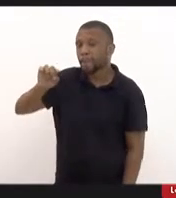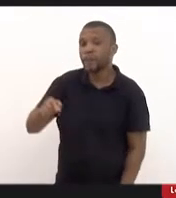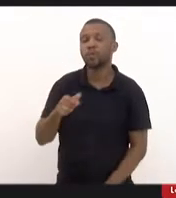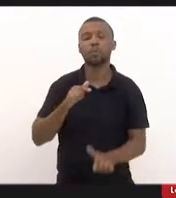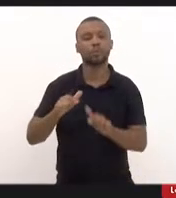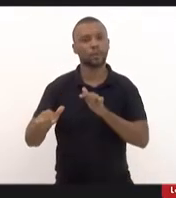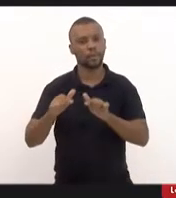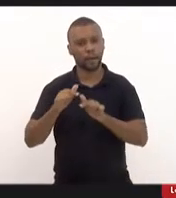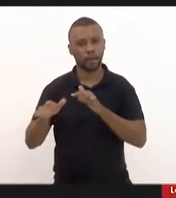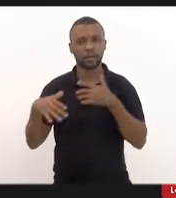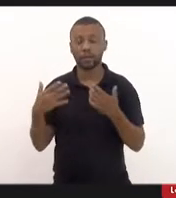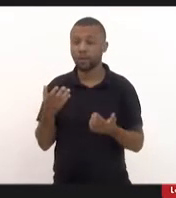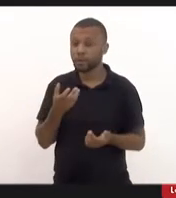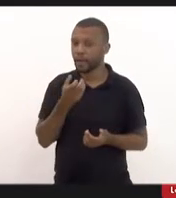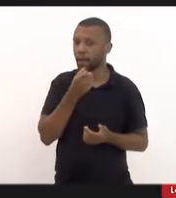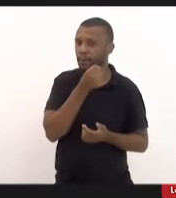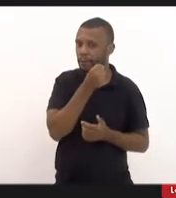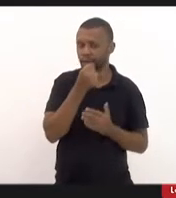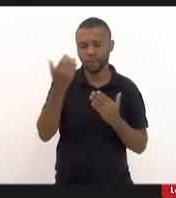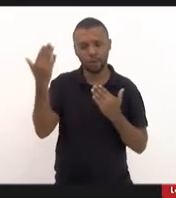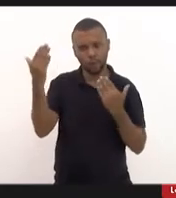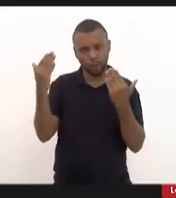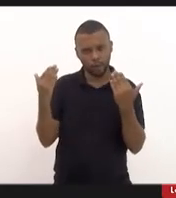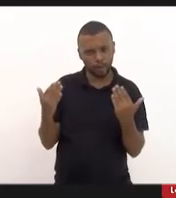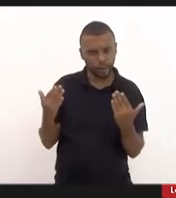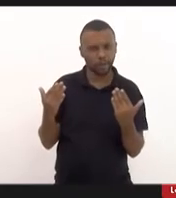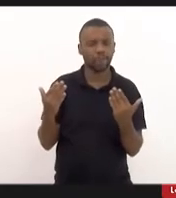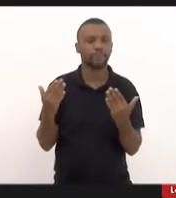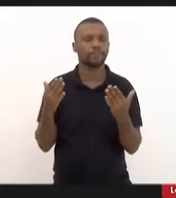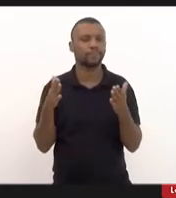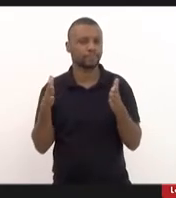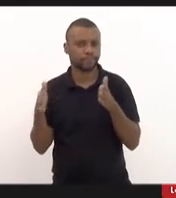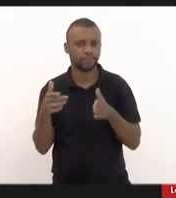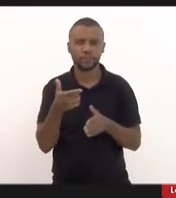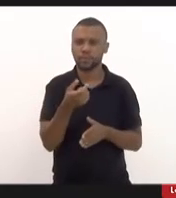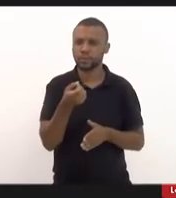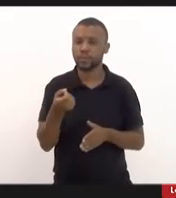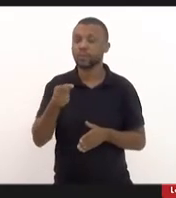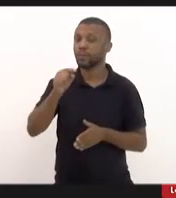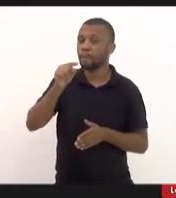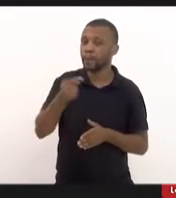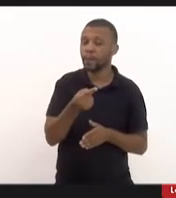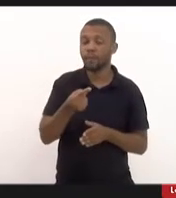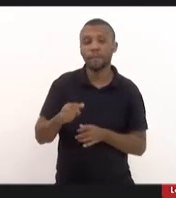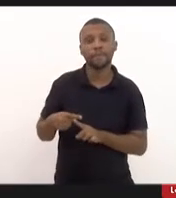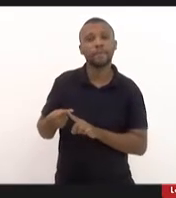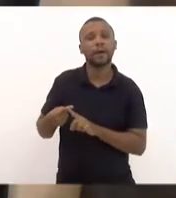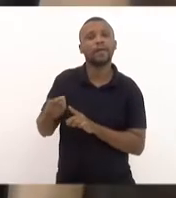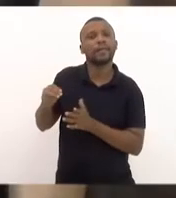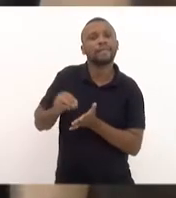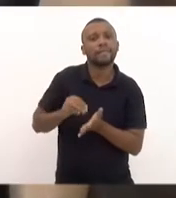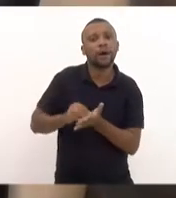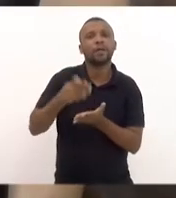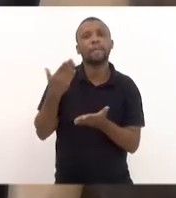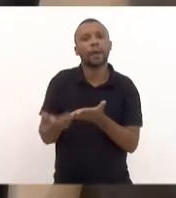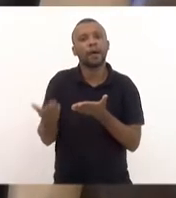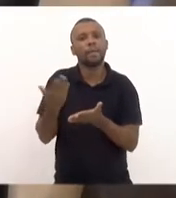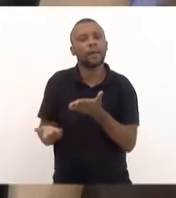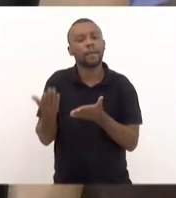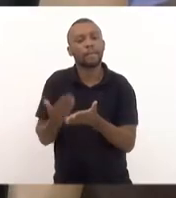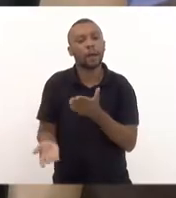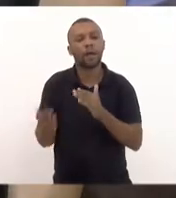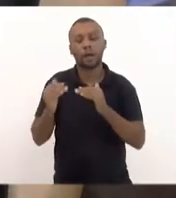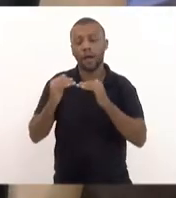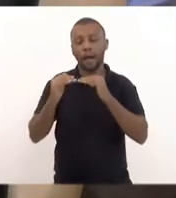a recuperação de perto de 200 mil, né? Abaixo de 200 mil, né? Ainda continuamos crescendo ainda abaixo da